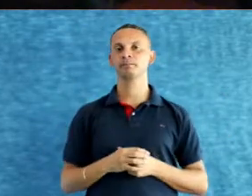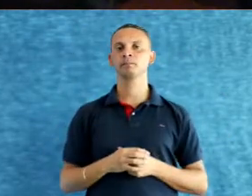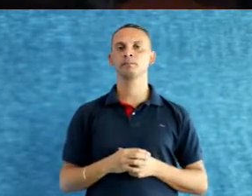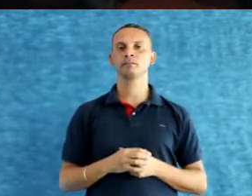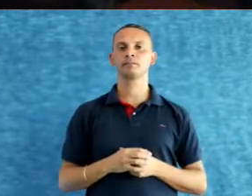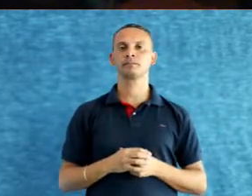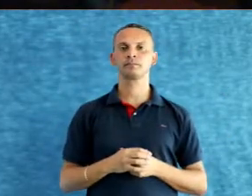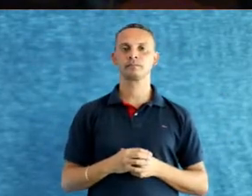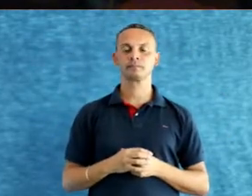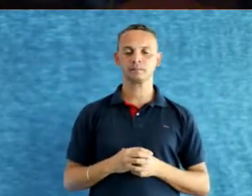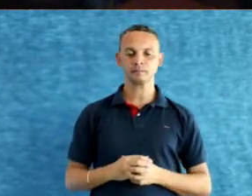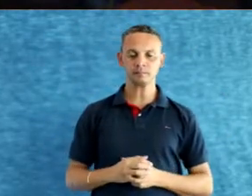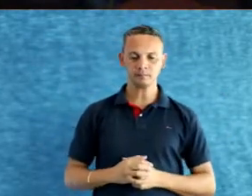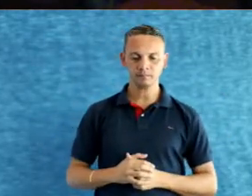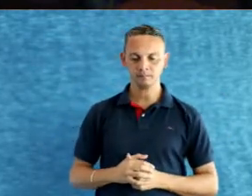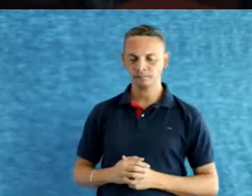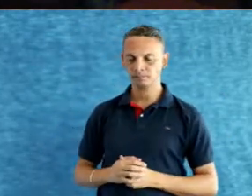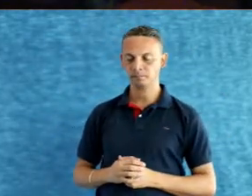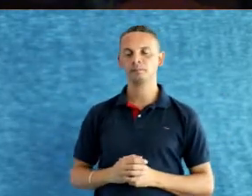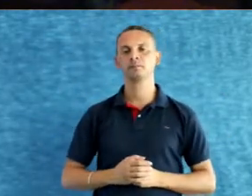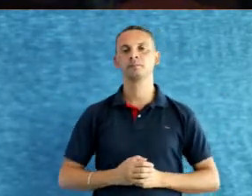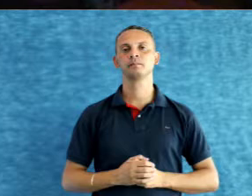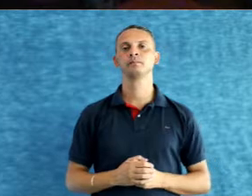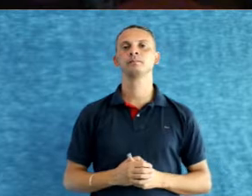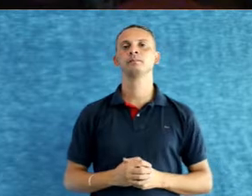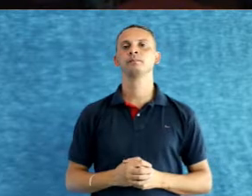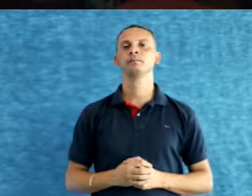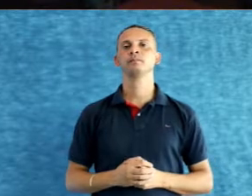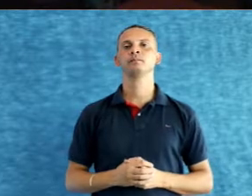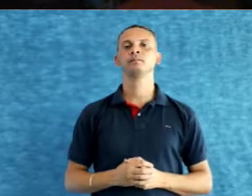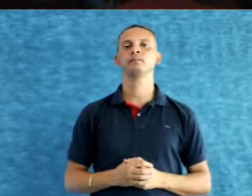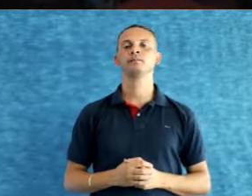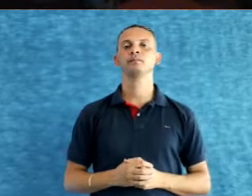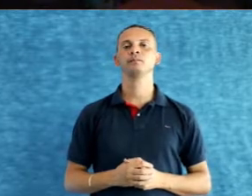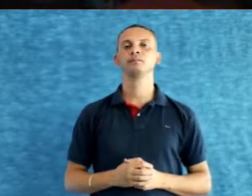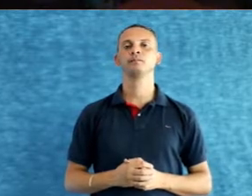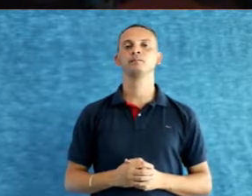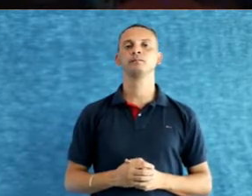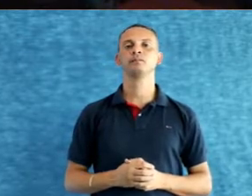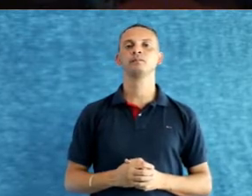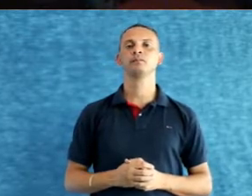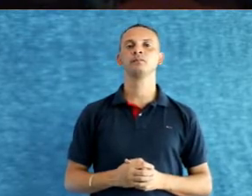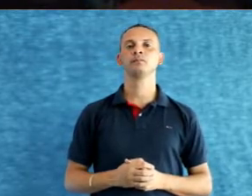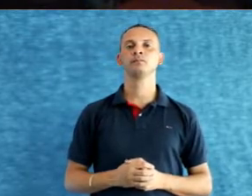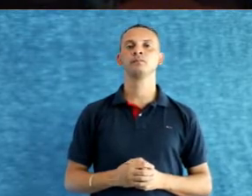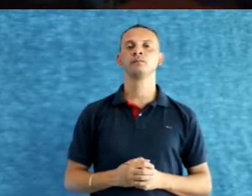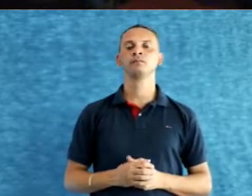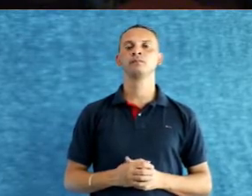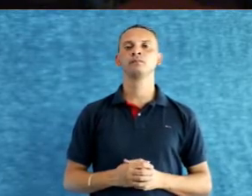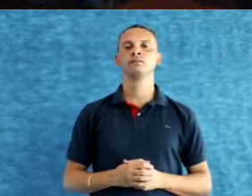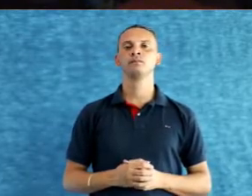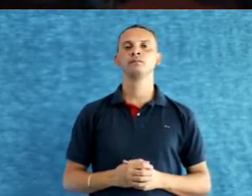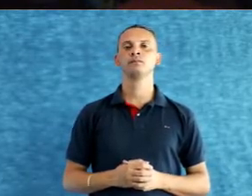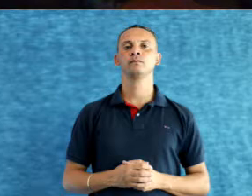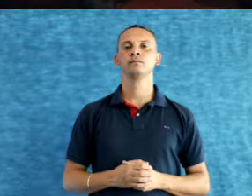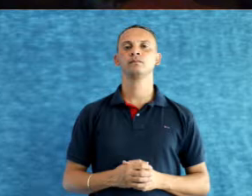filhos dela e a trajetória. O que aconteceu? Eu sei pouco sobre a vida dela. Ela casou, ela separou, né? Eu li